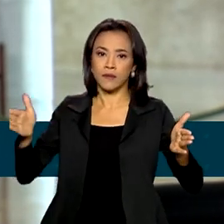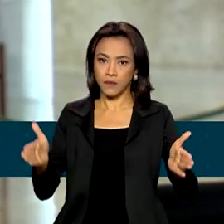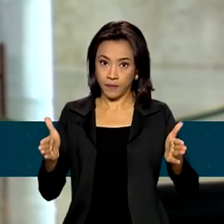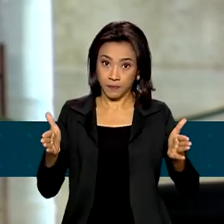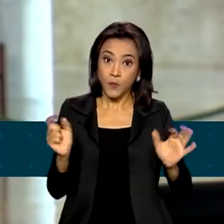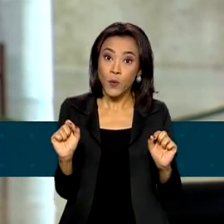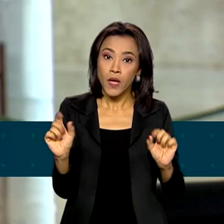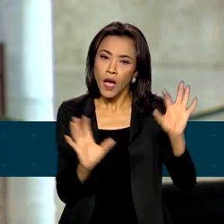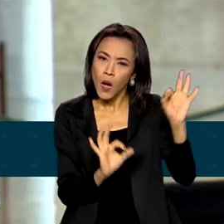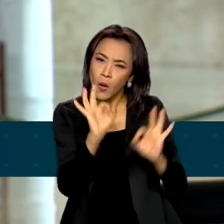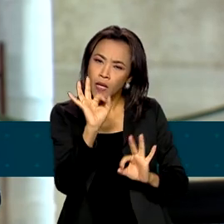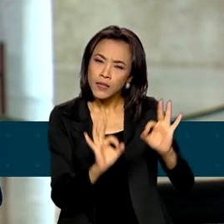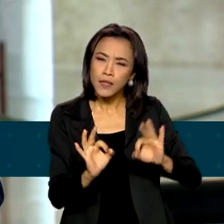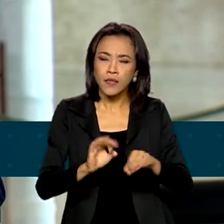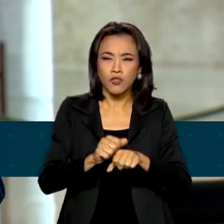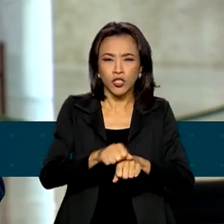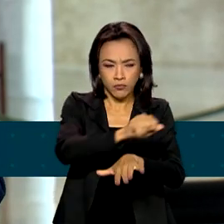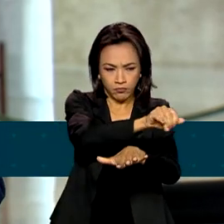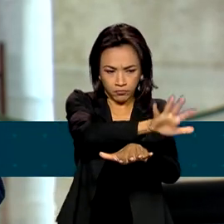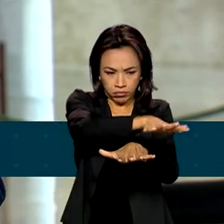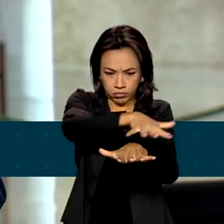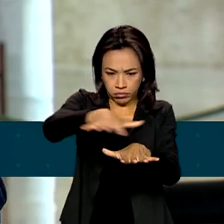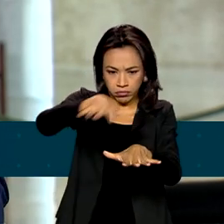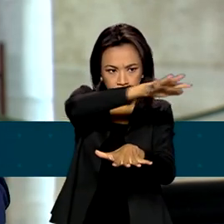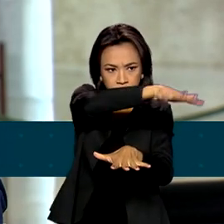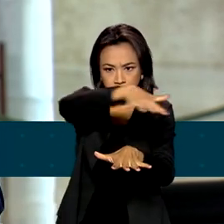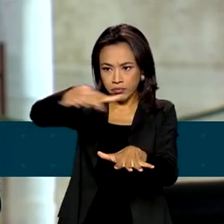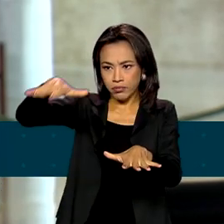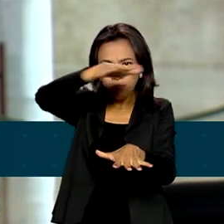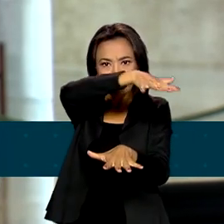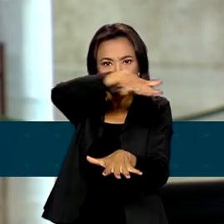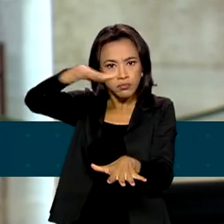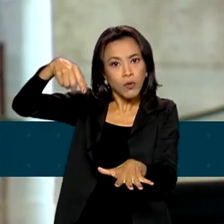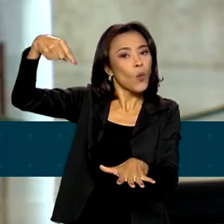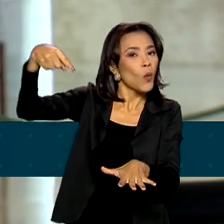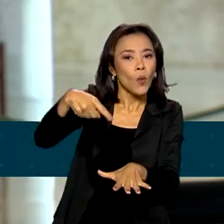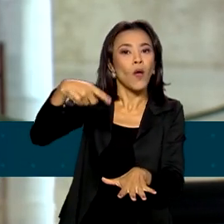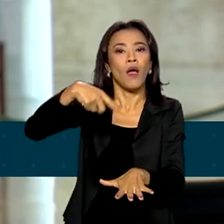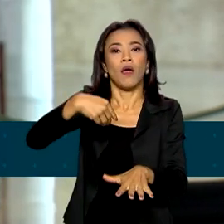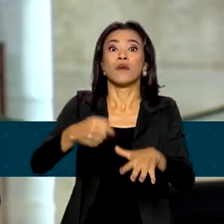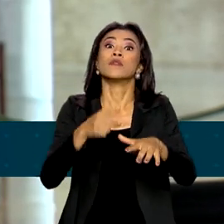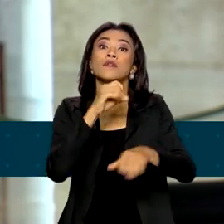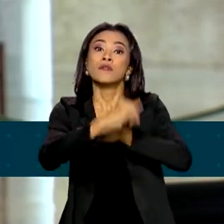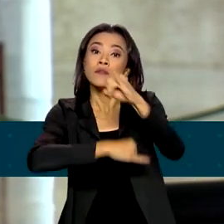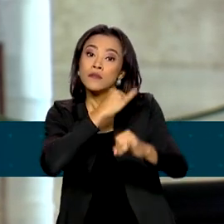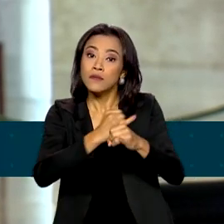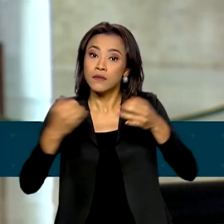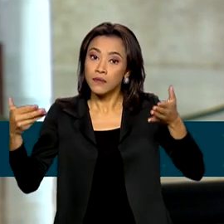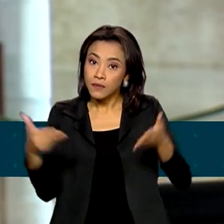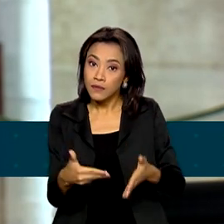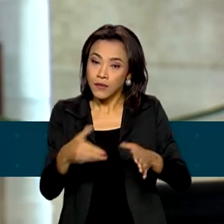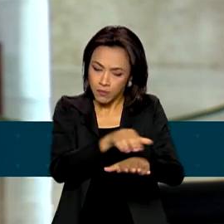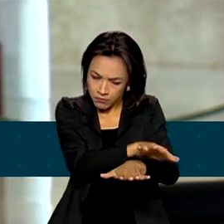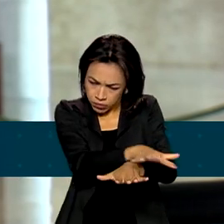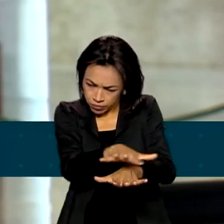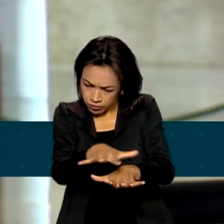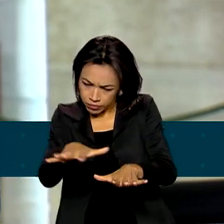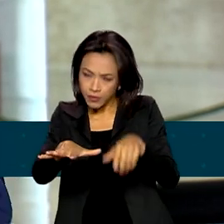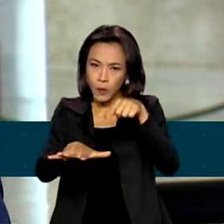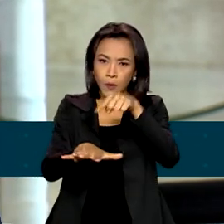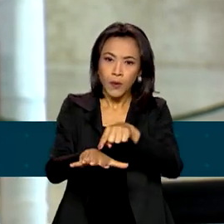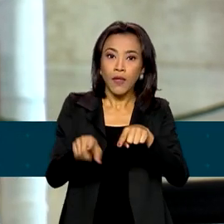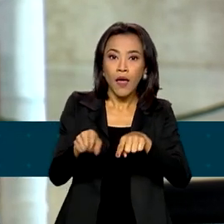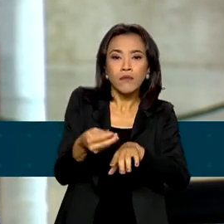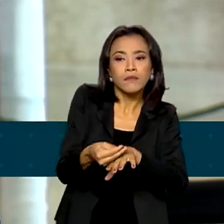reorganização das frequências de ondas né que são utilizadas no 5g né atualmente parte dessa faixa é ocupada também